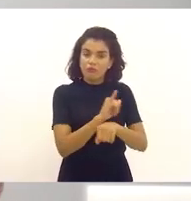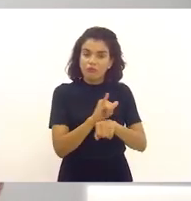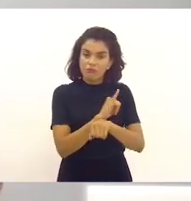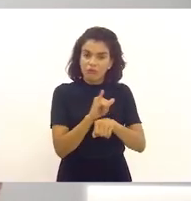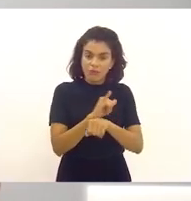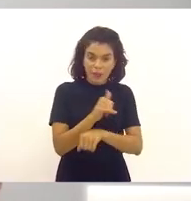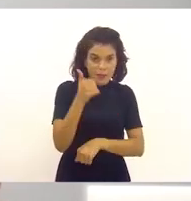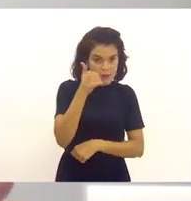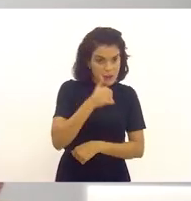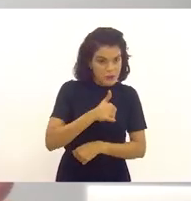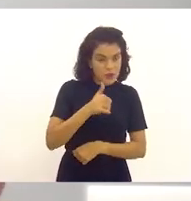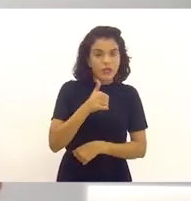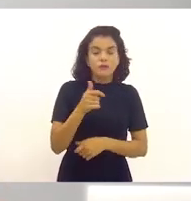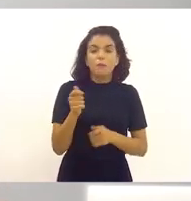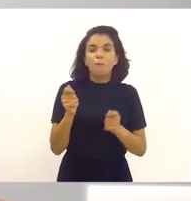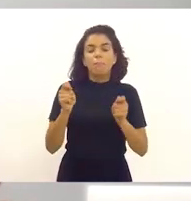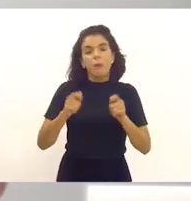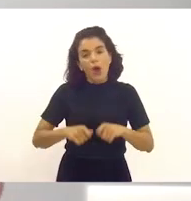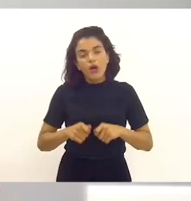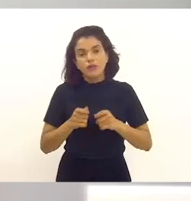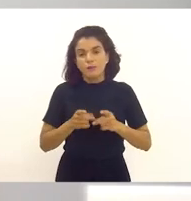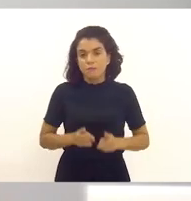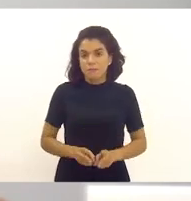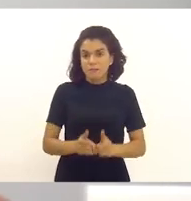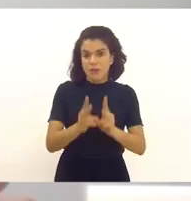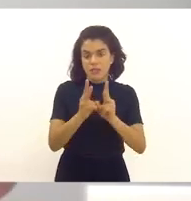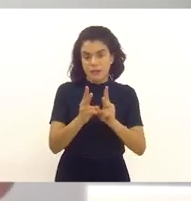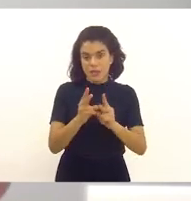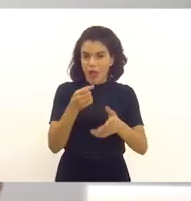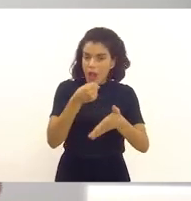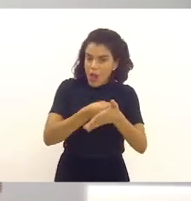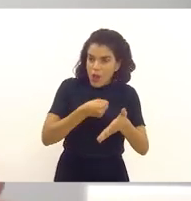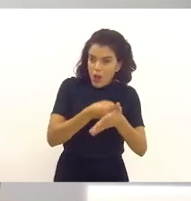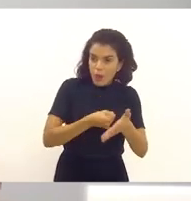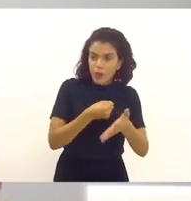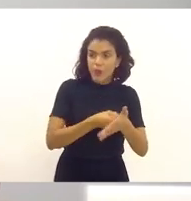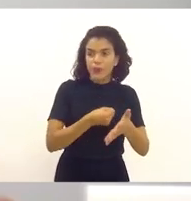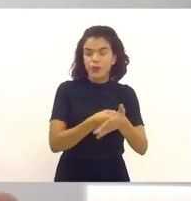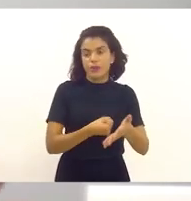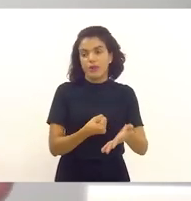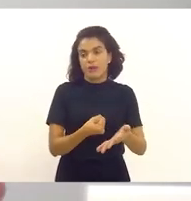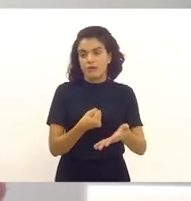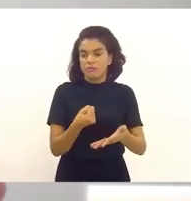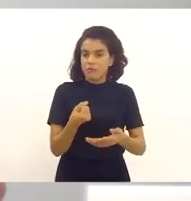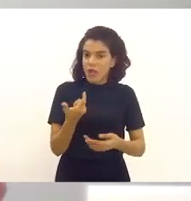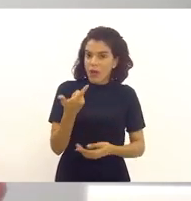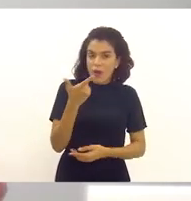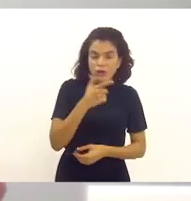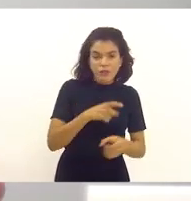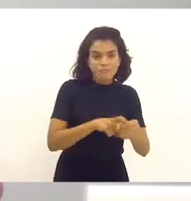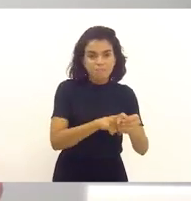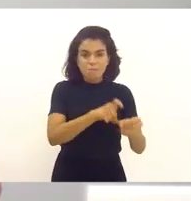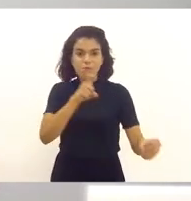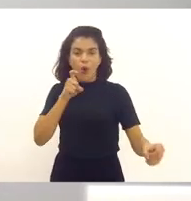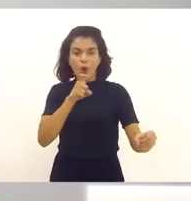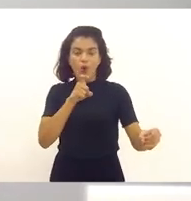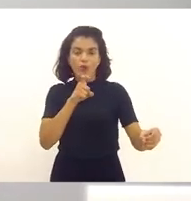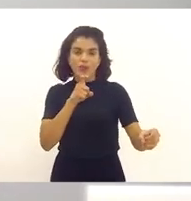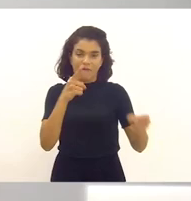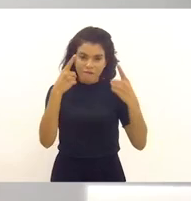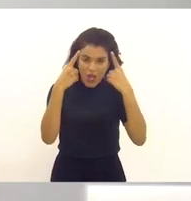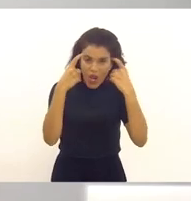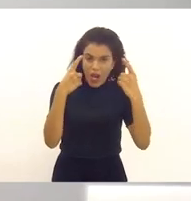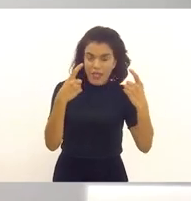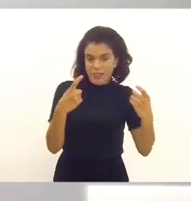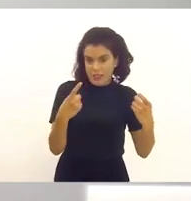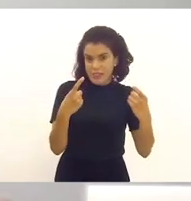mulheres possam manter a sua luta né para que possam sair desse ciclo da violência ao